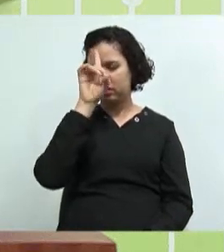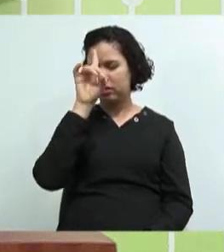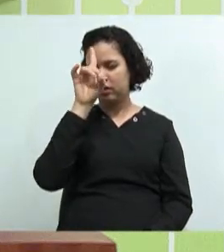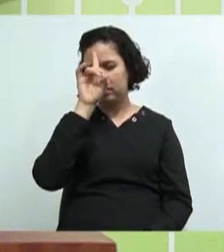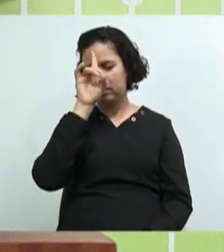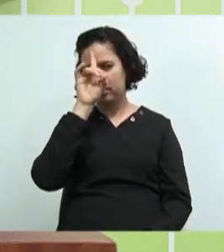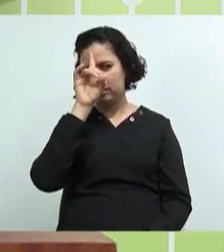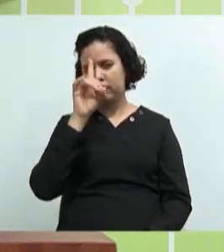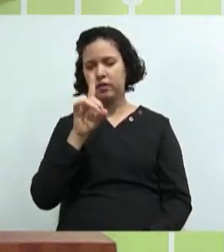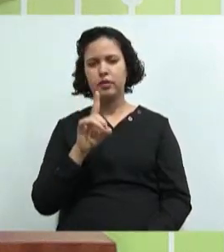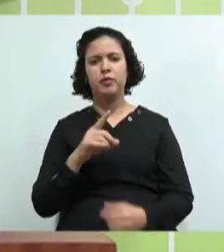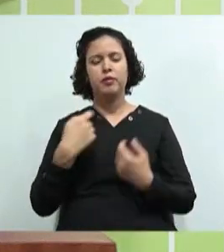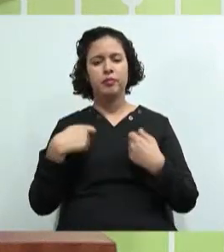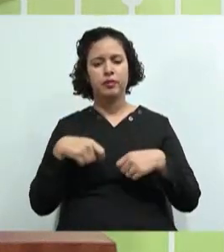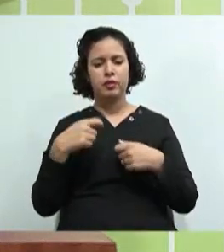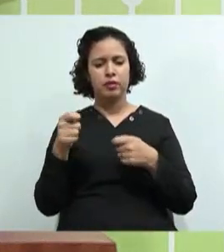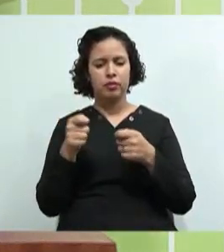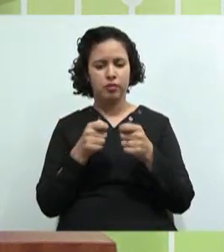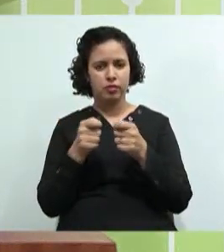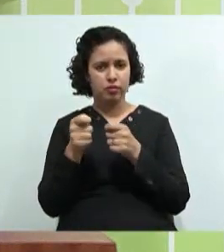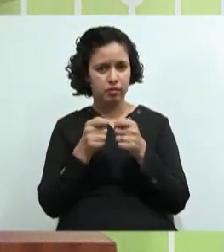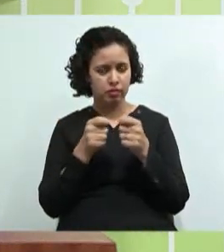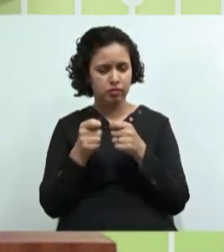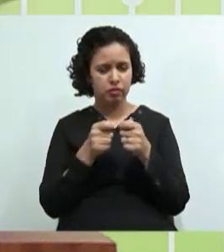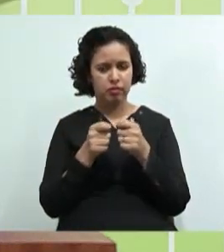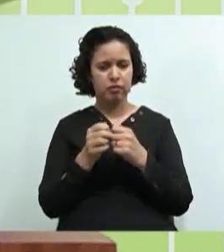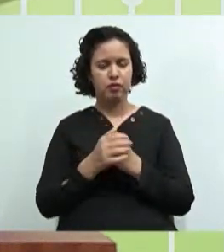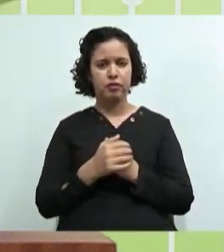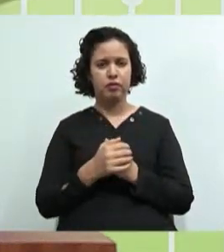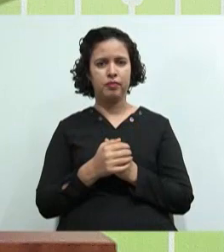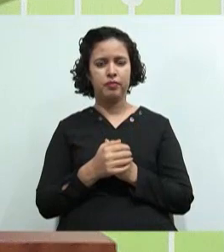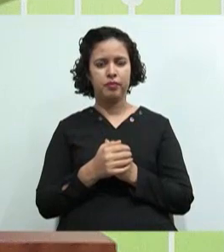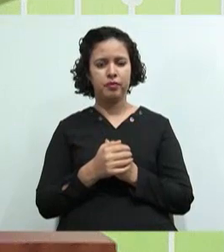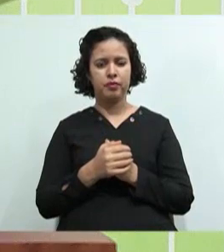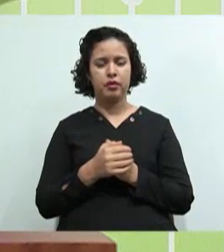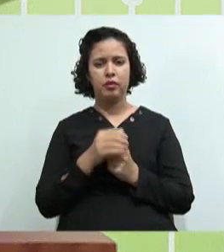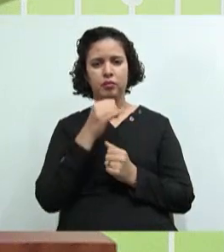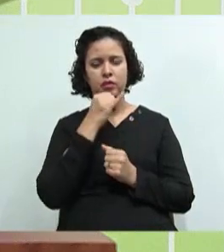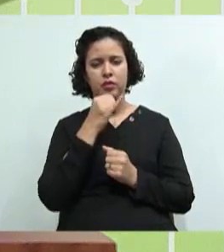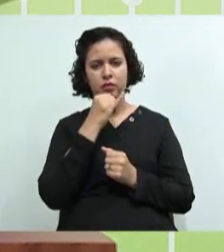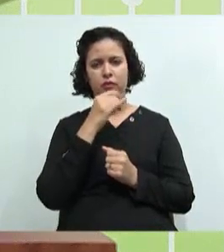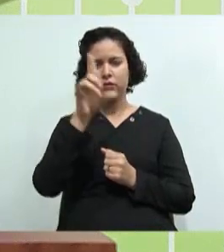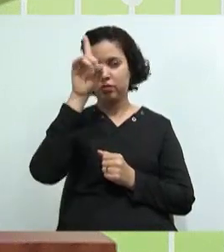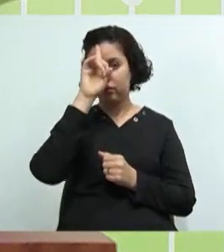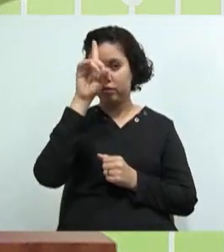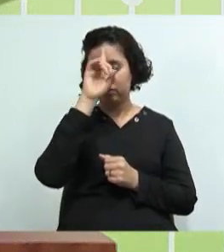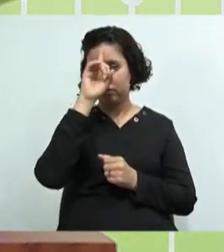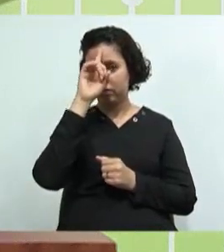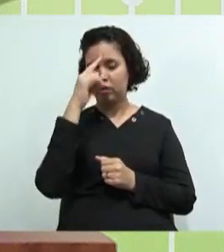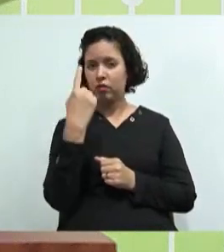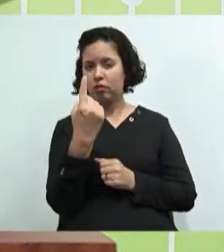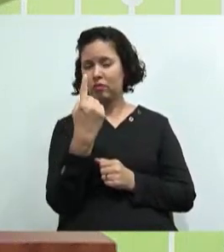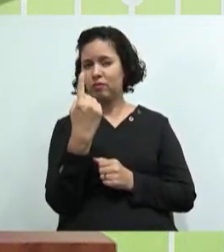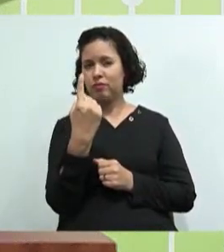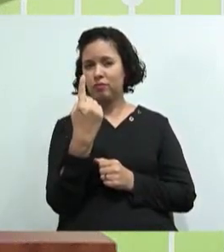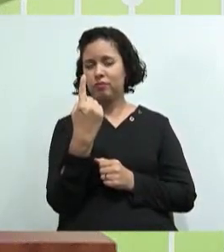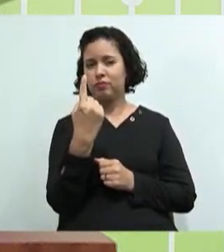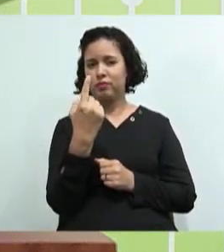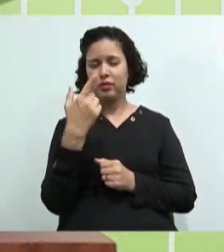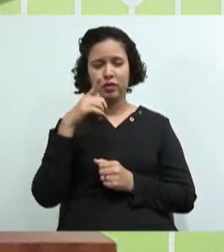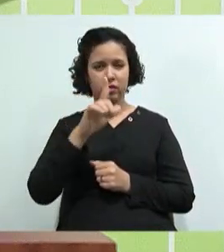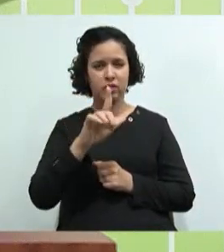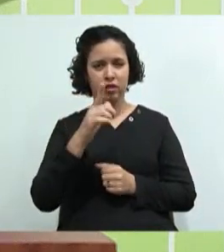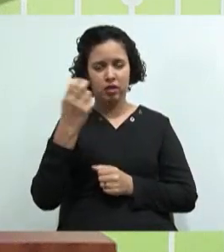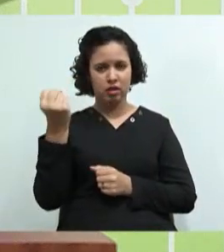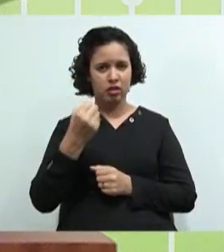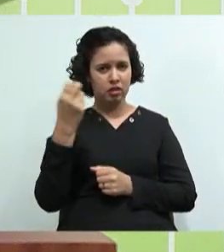E para que ele dure, é preciso ter o quê? Um controle. Ah, não, se eu bebo 1 litro de leite todo dia, eu preciso ter quantos litros de leite no